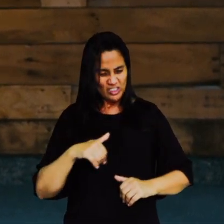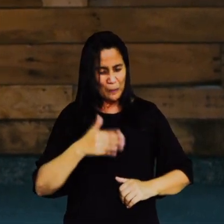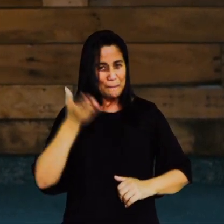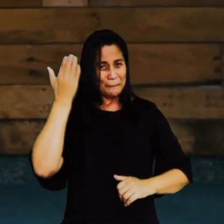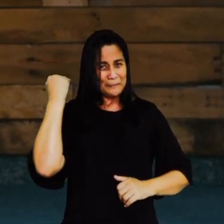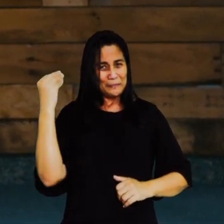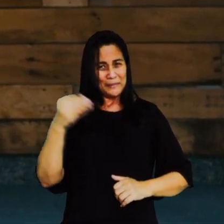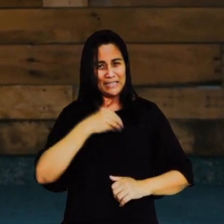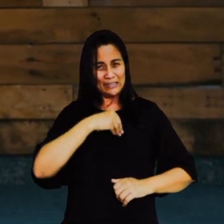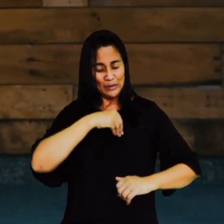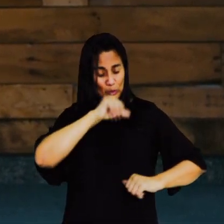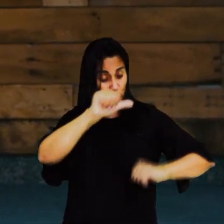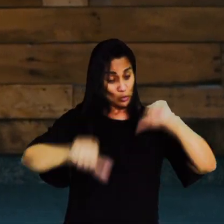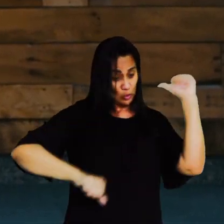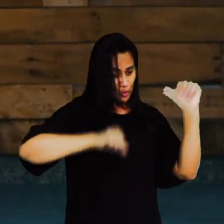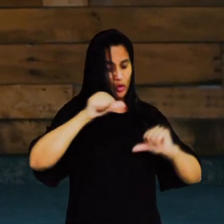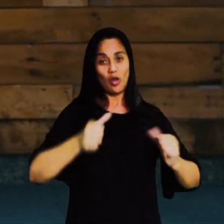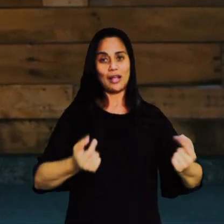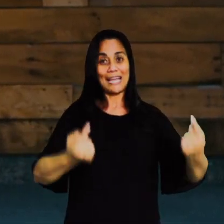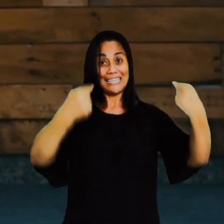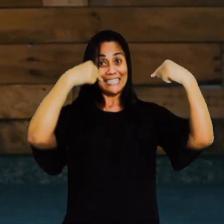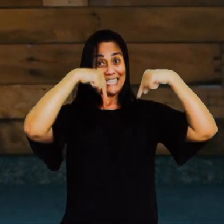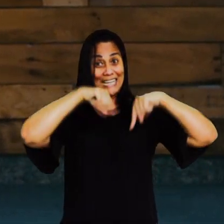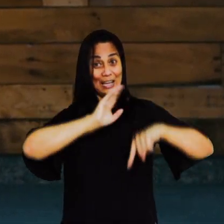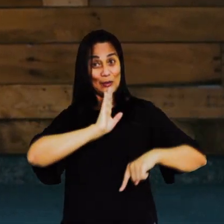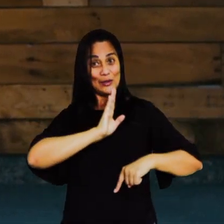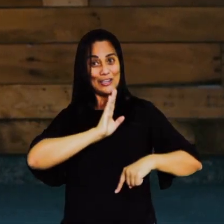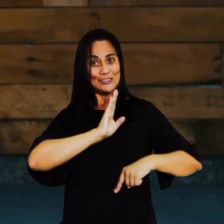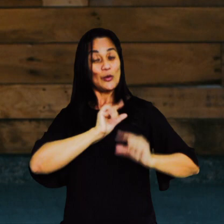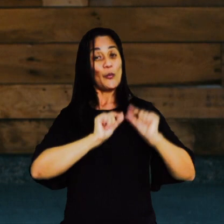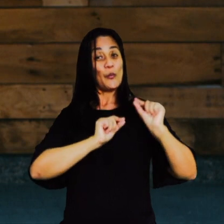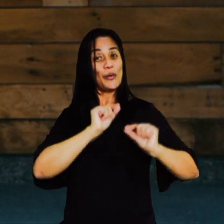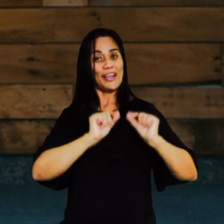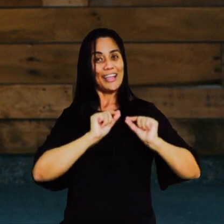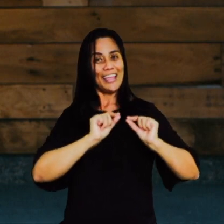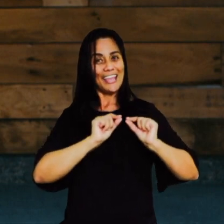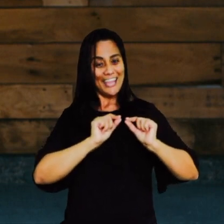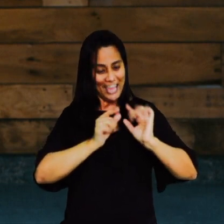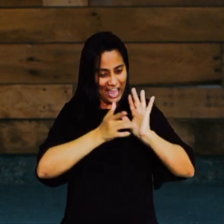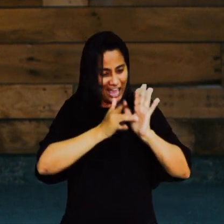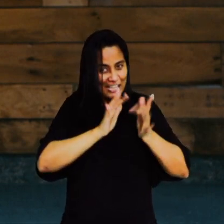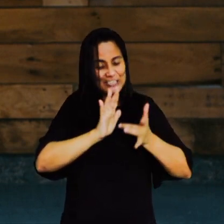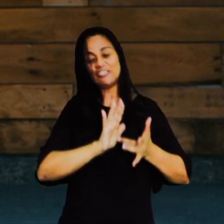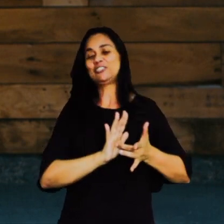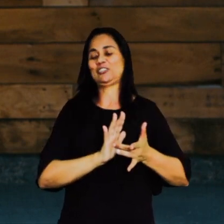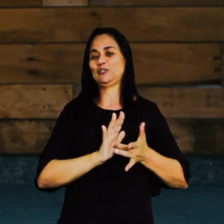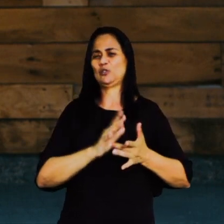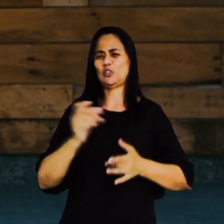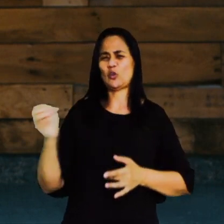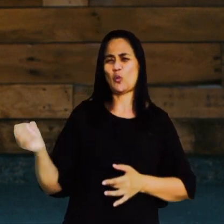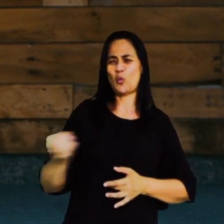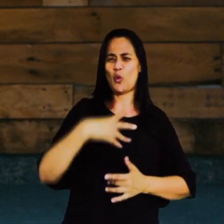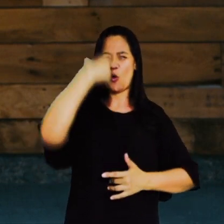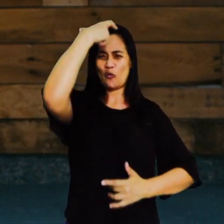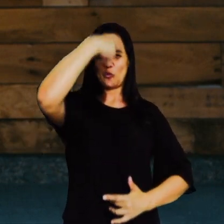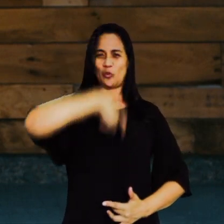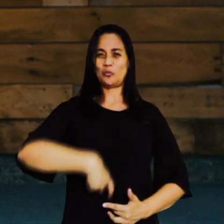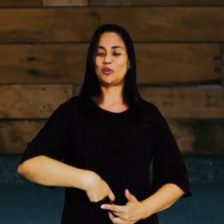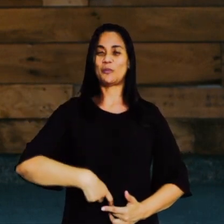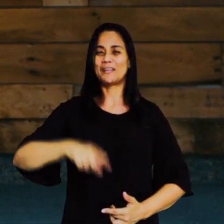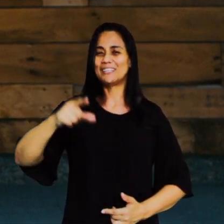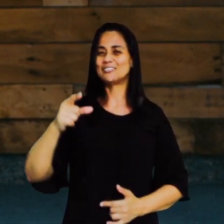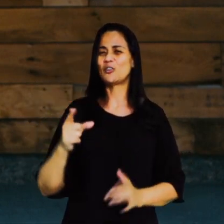essa natureza vem novos desejos, novos comportamentos, novos